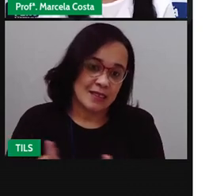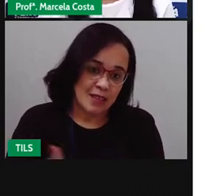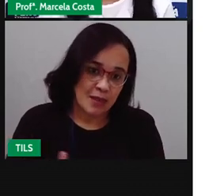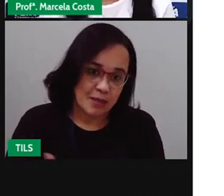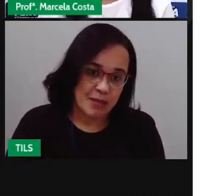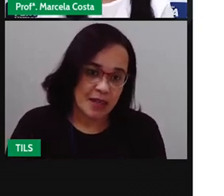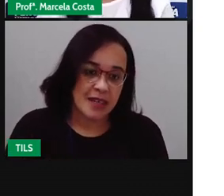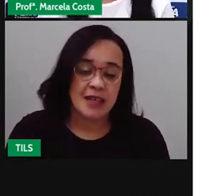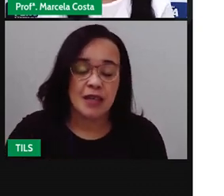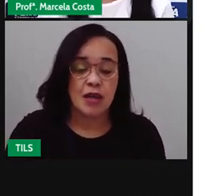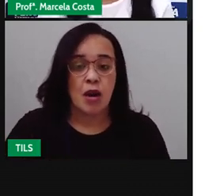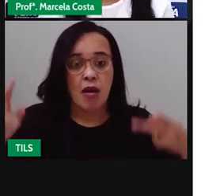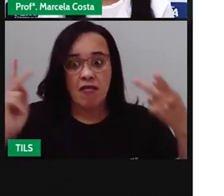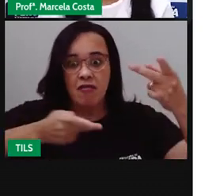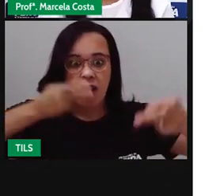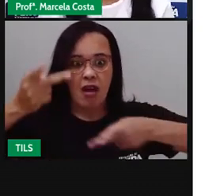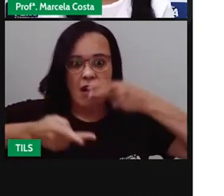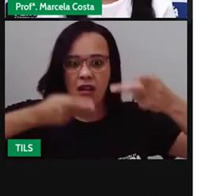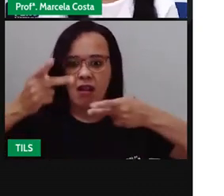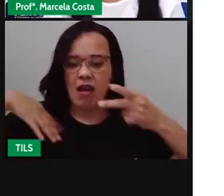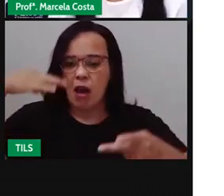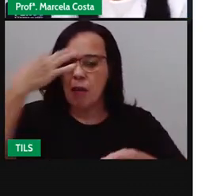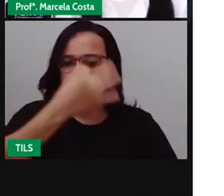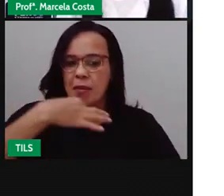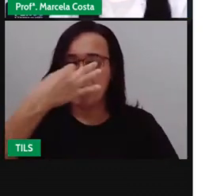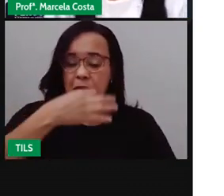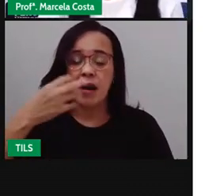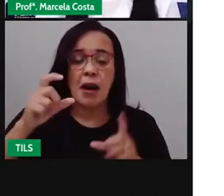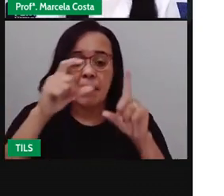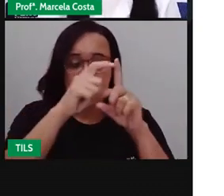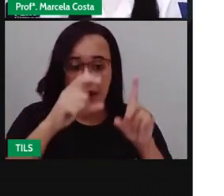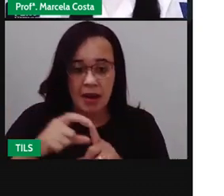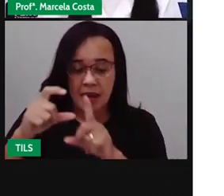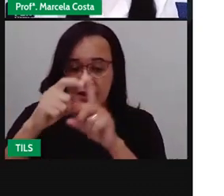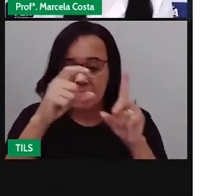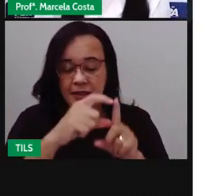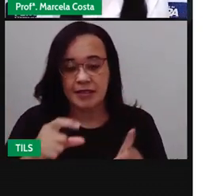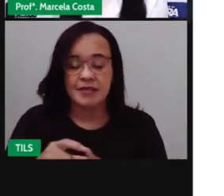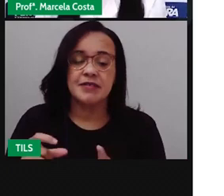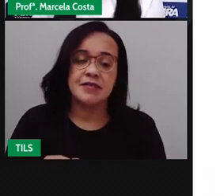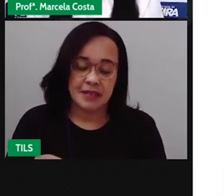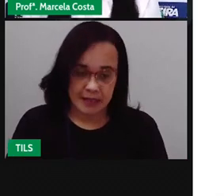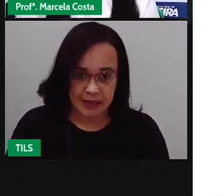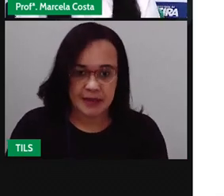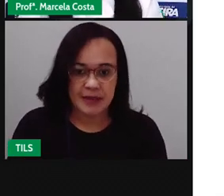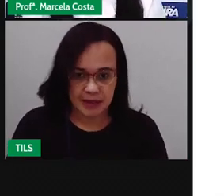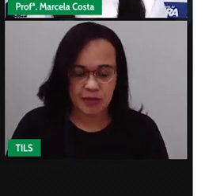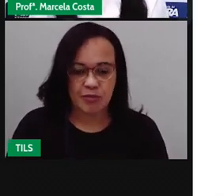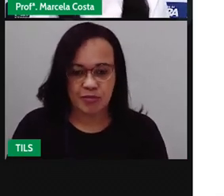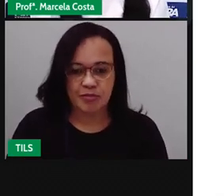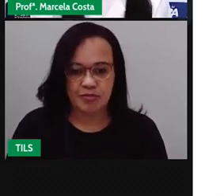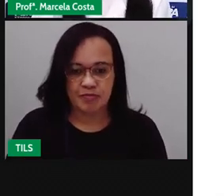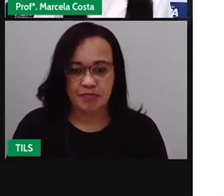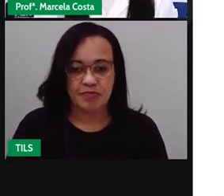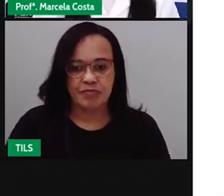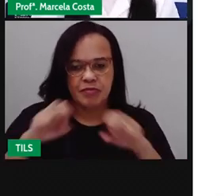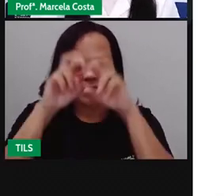segmentar oralmente palavras em sílabas. Então, vamos lá falar um pouquinho sobre esse